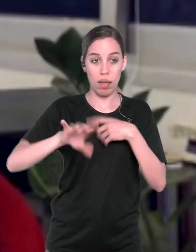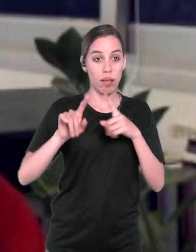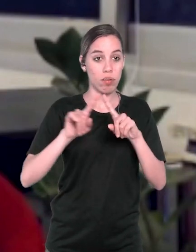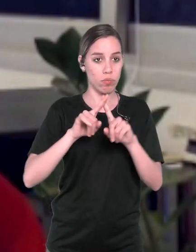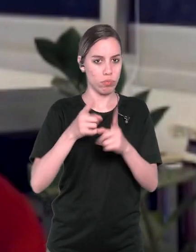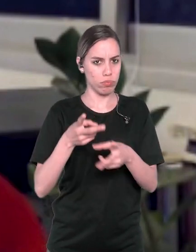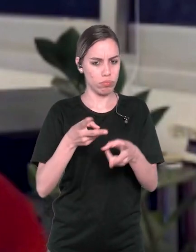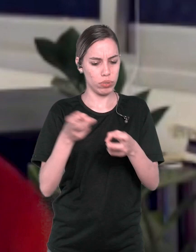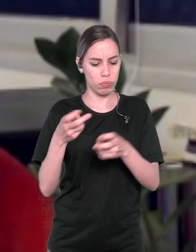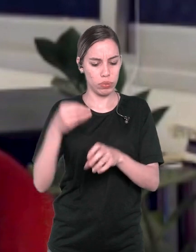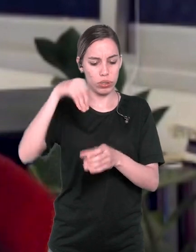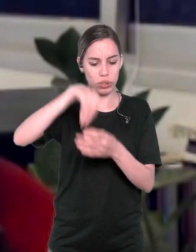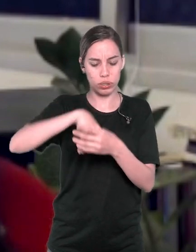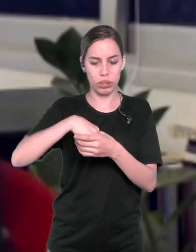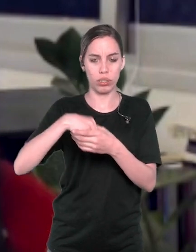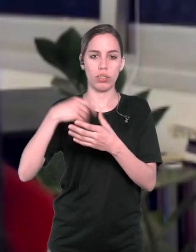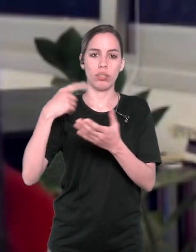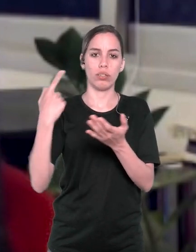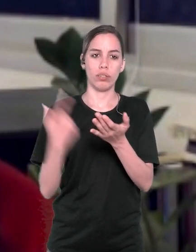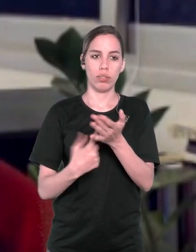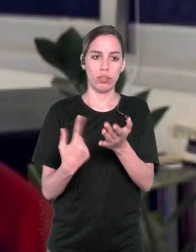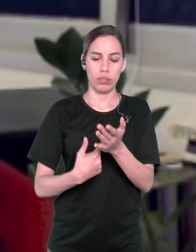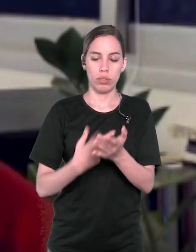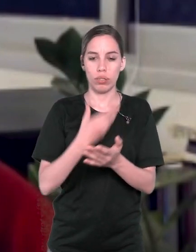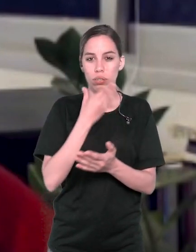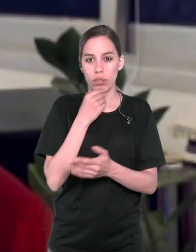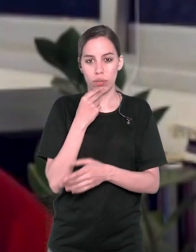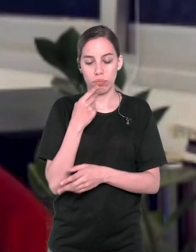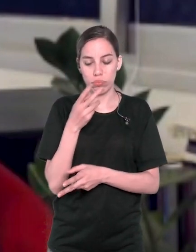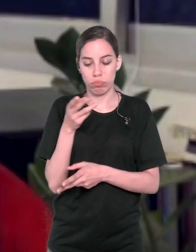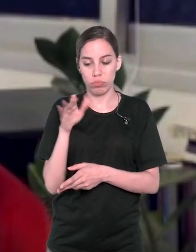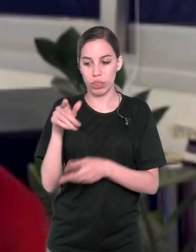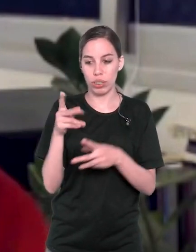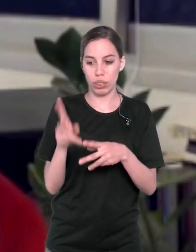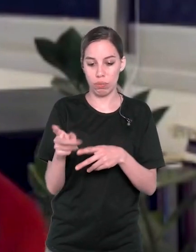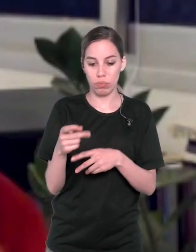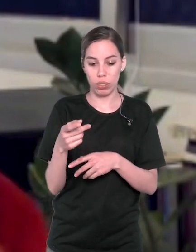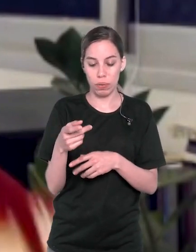percebe-se muito esse chamado dele para uma relação